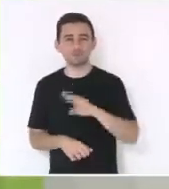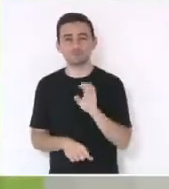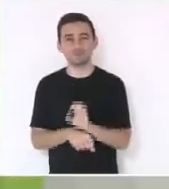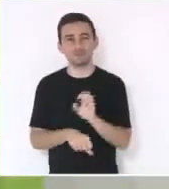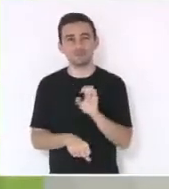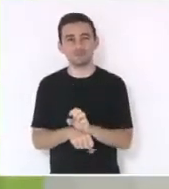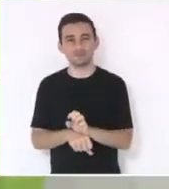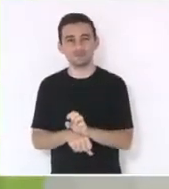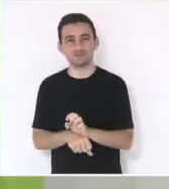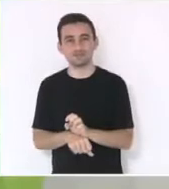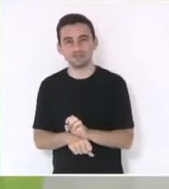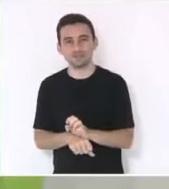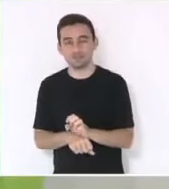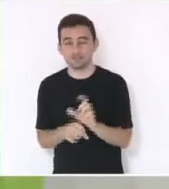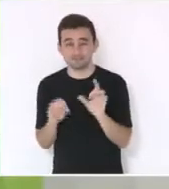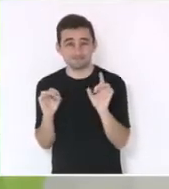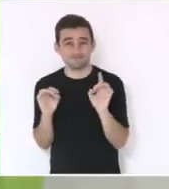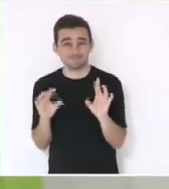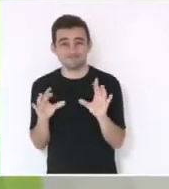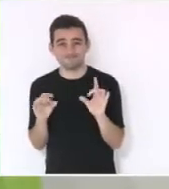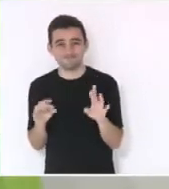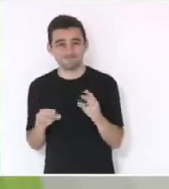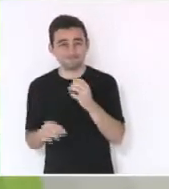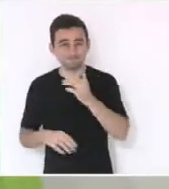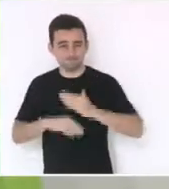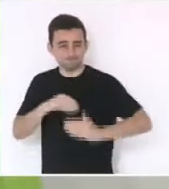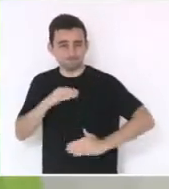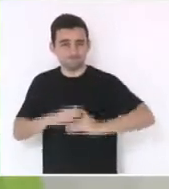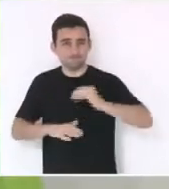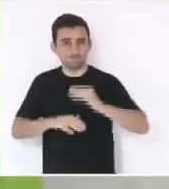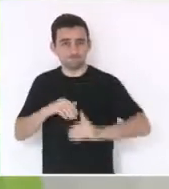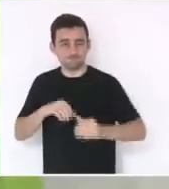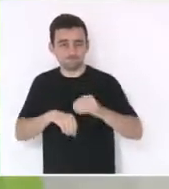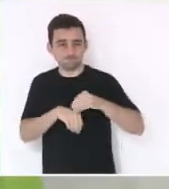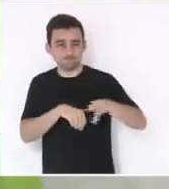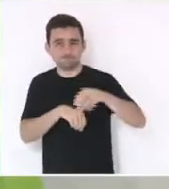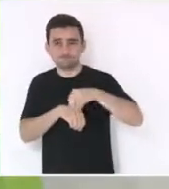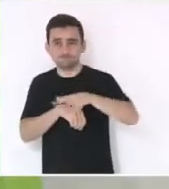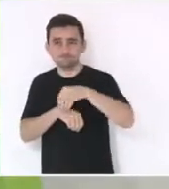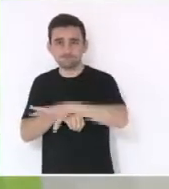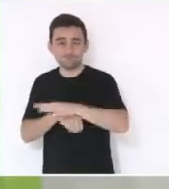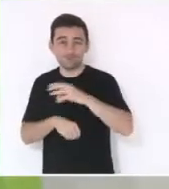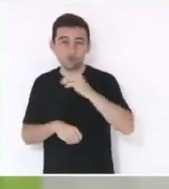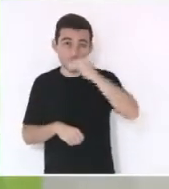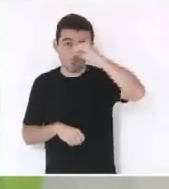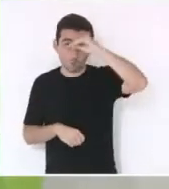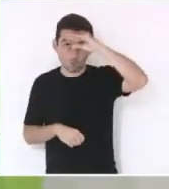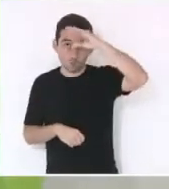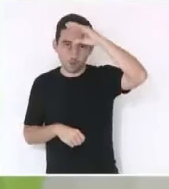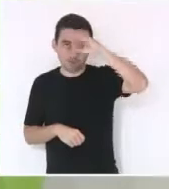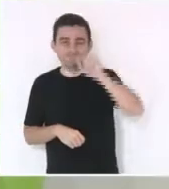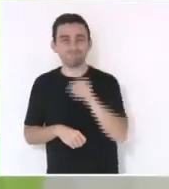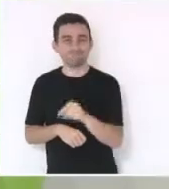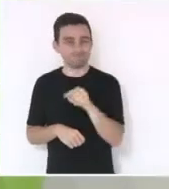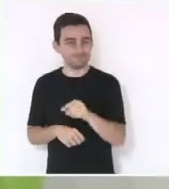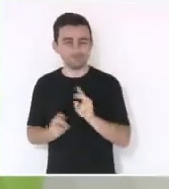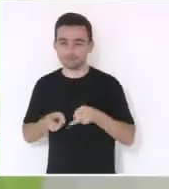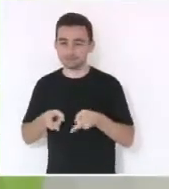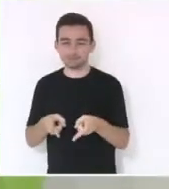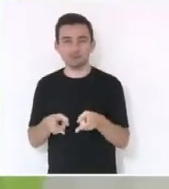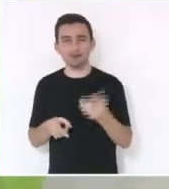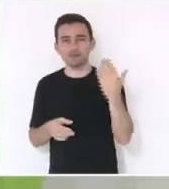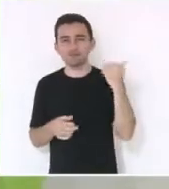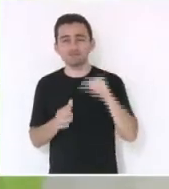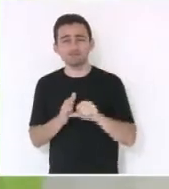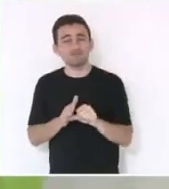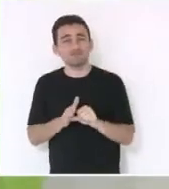uma exímia exportadora de conhecimento. Aliás, sempre, desde o primeiro mandato, e